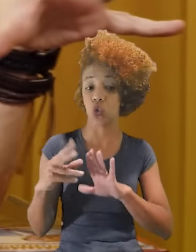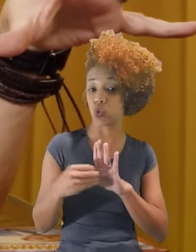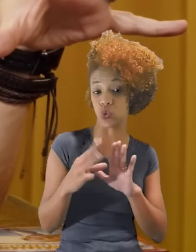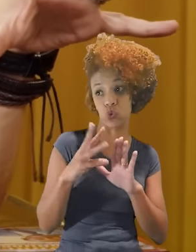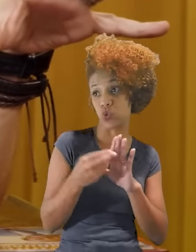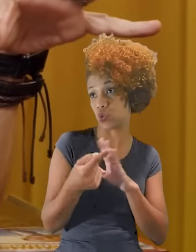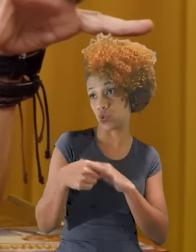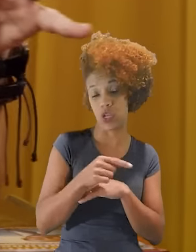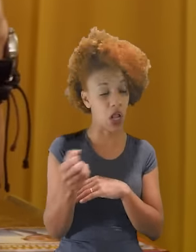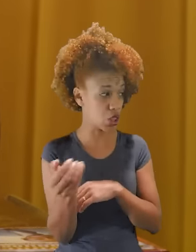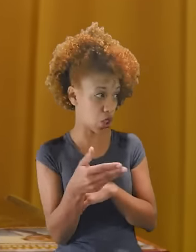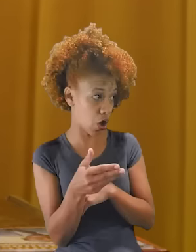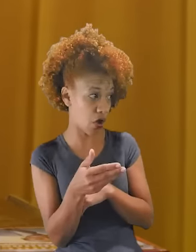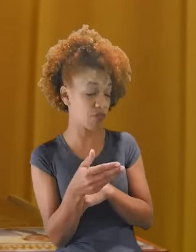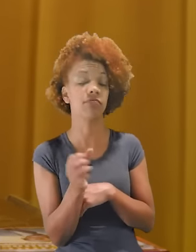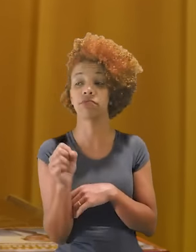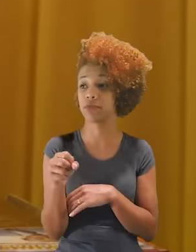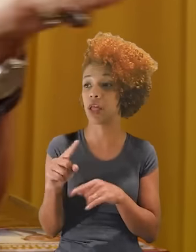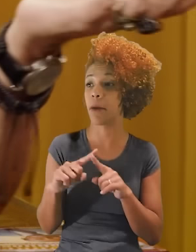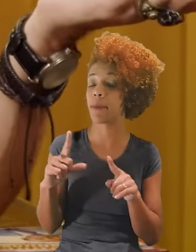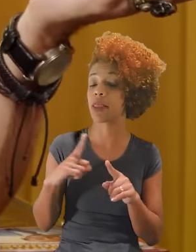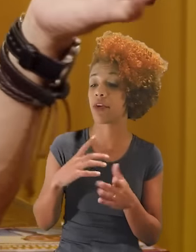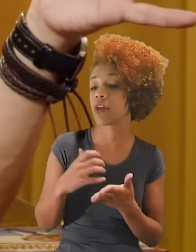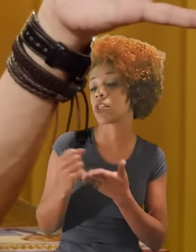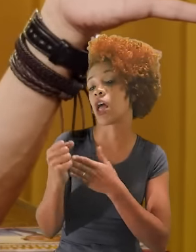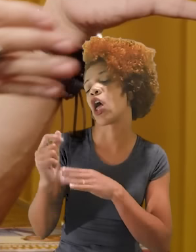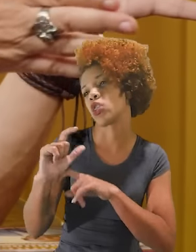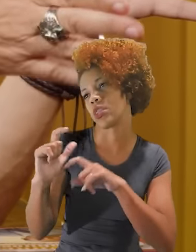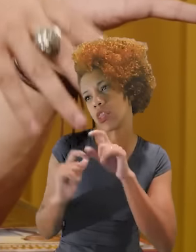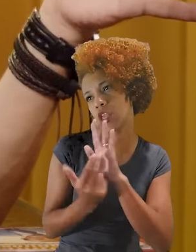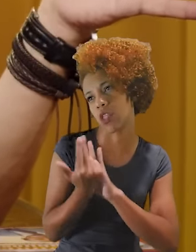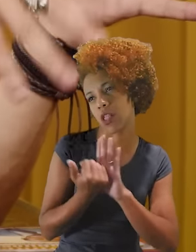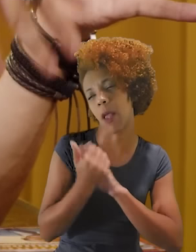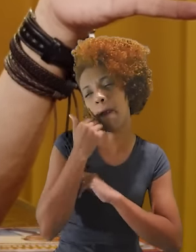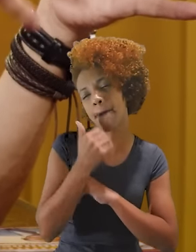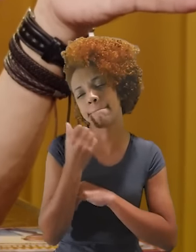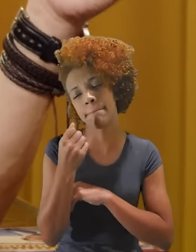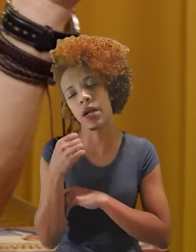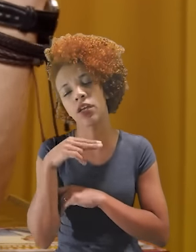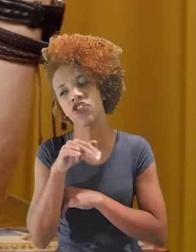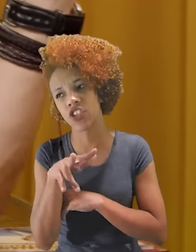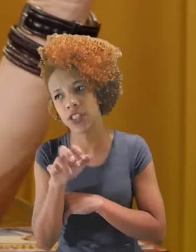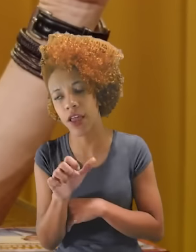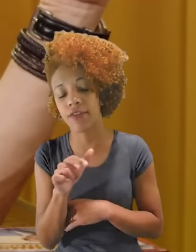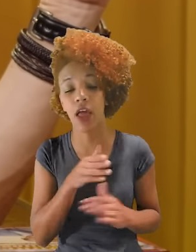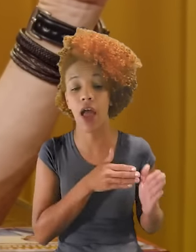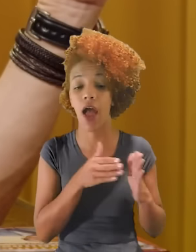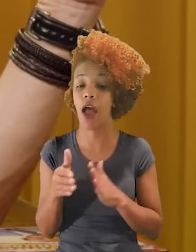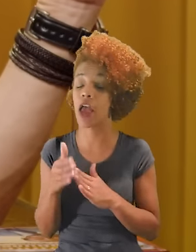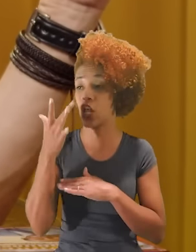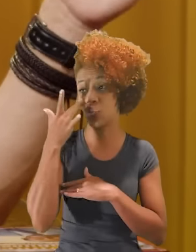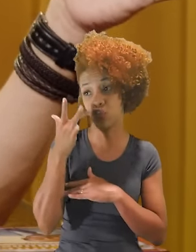entendeu? Tudo eles. E aí veio a grande salvação que eles chamam assim, os desenhos que a gente tava falando, Branca de Neve, Bambi e tal, é a famosa era de ouro da Disney, que eles falam.